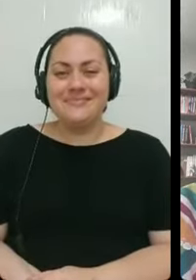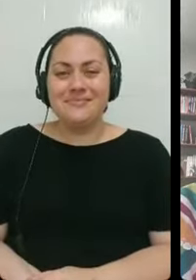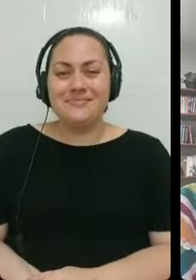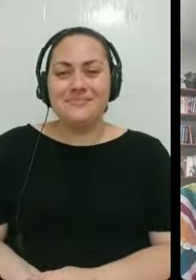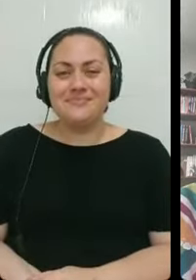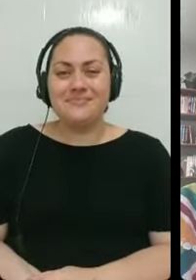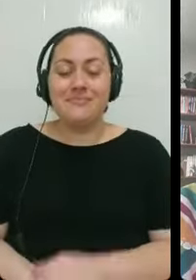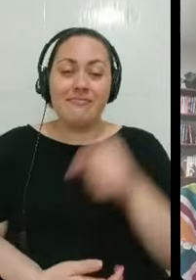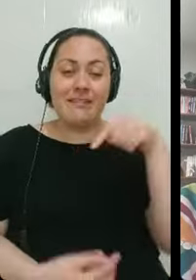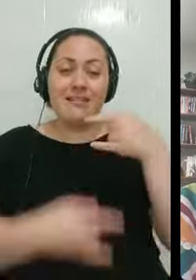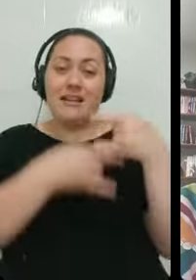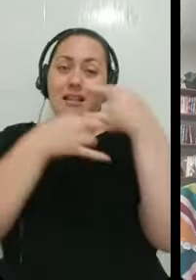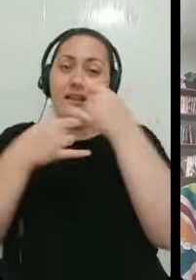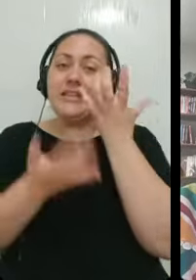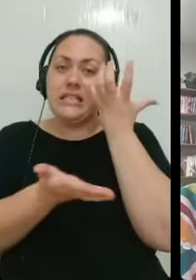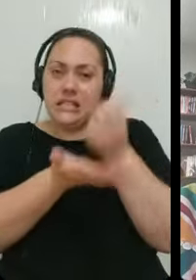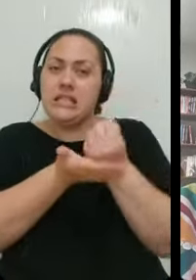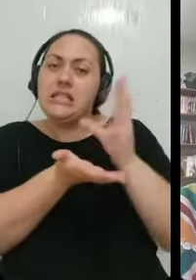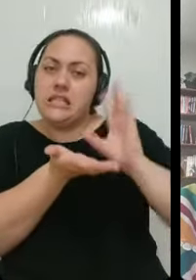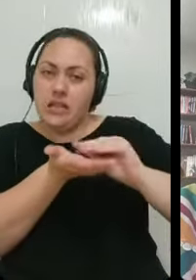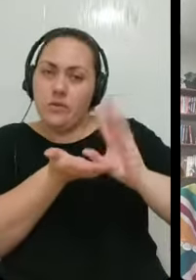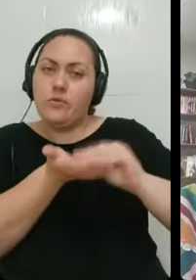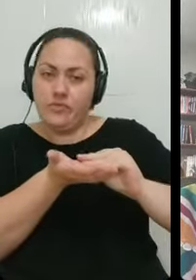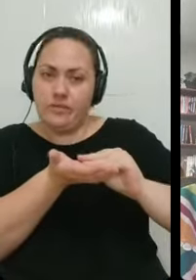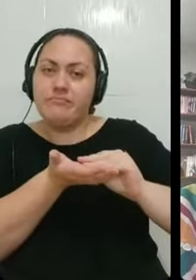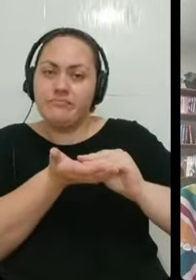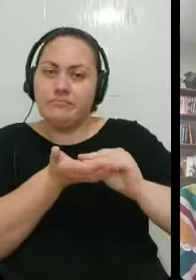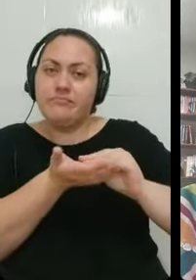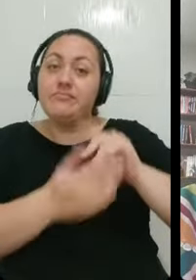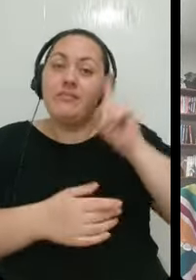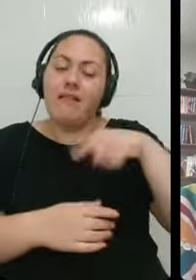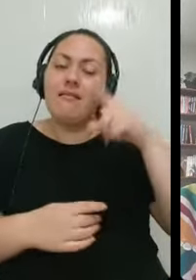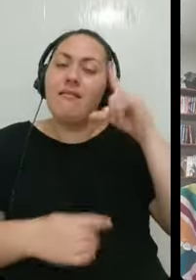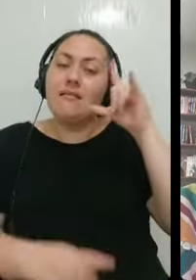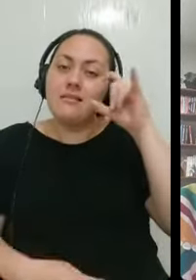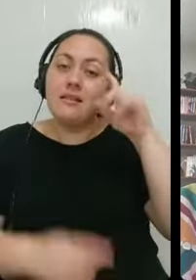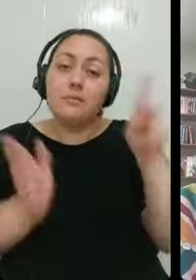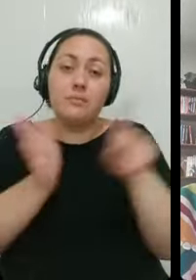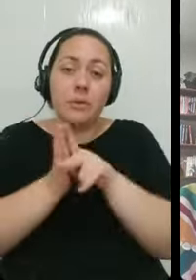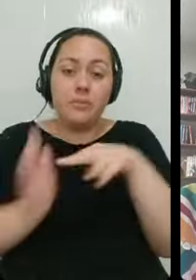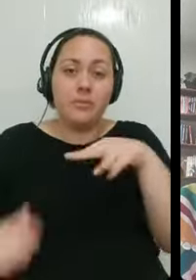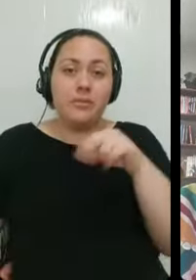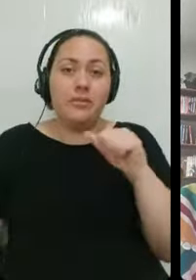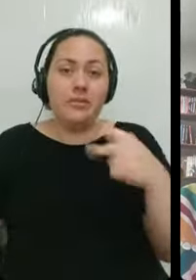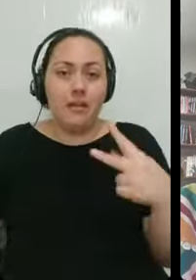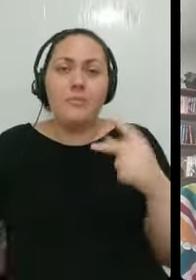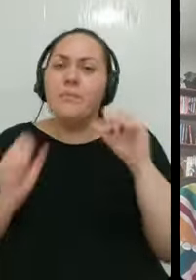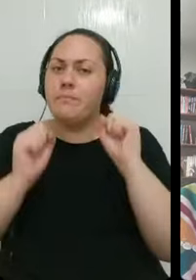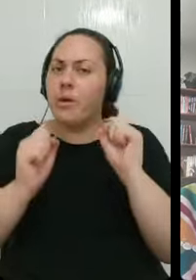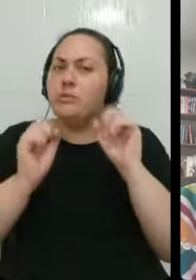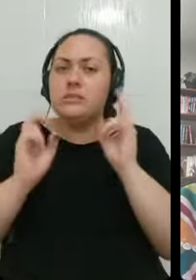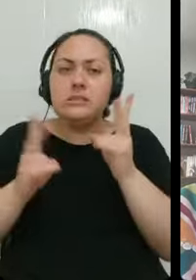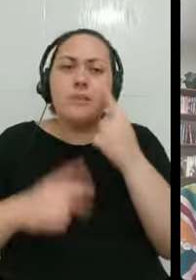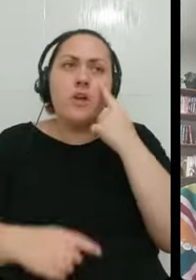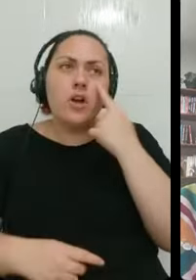live vai ficar salva lá no Insta do NAP, a gente pode voltar nela sempre que